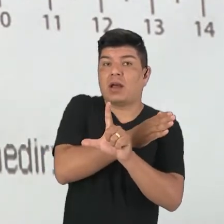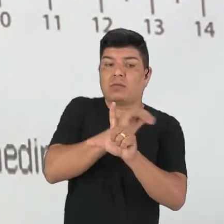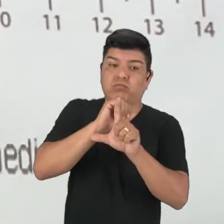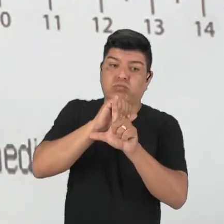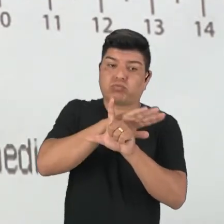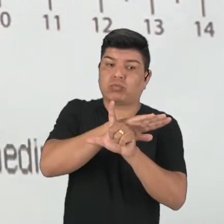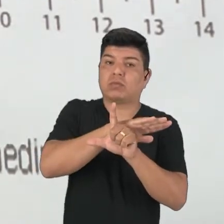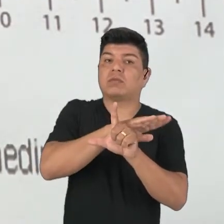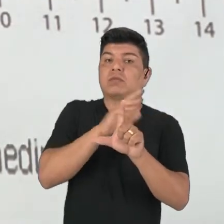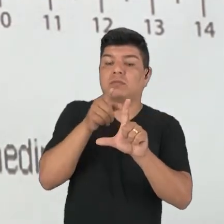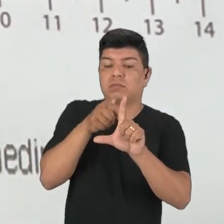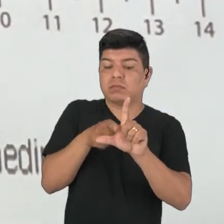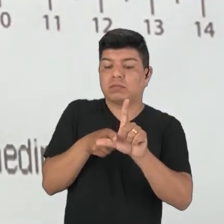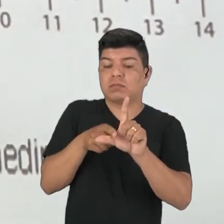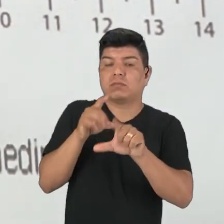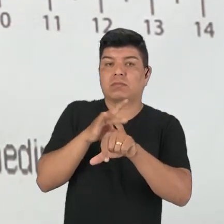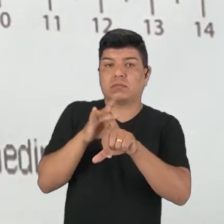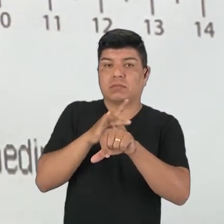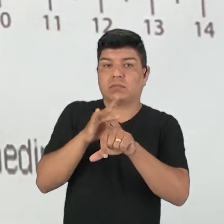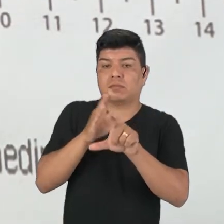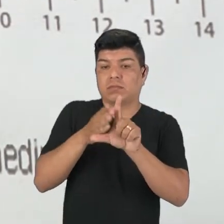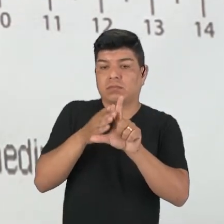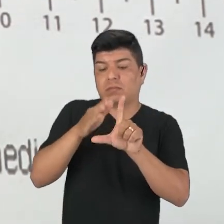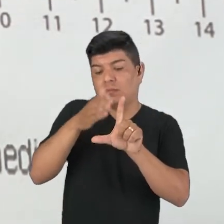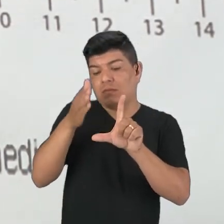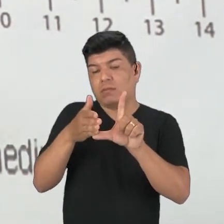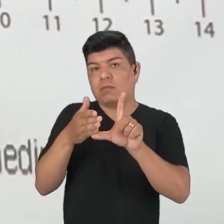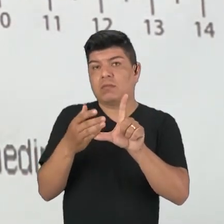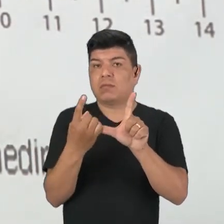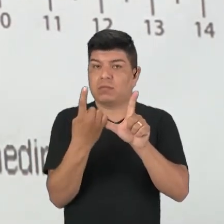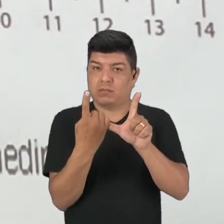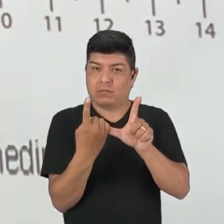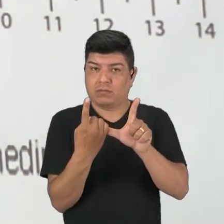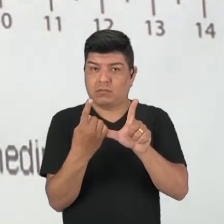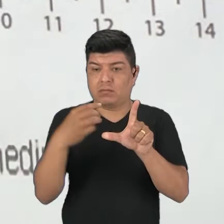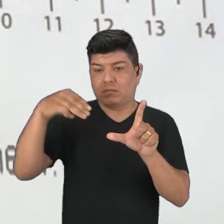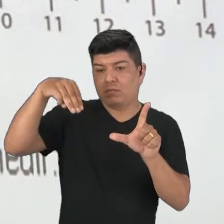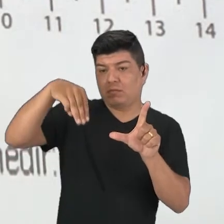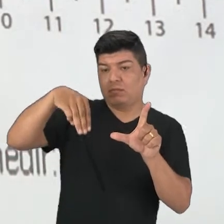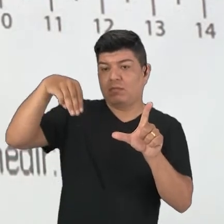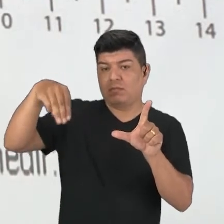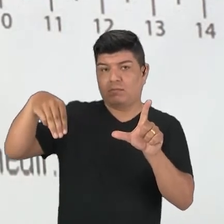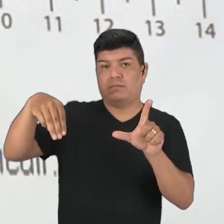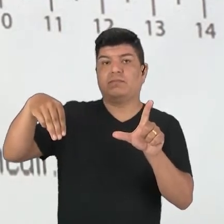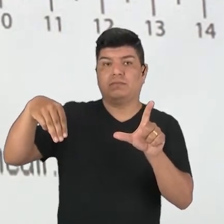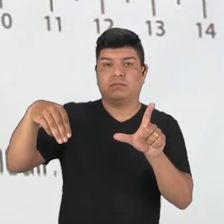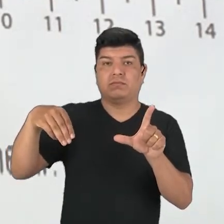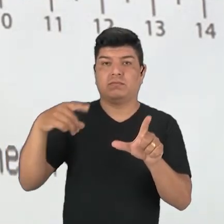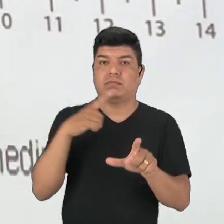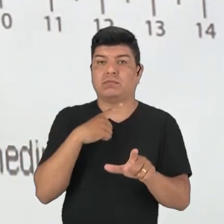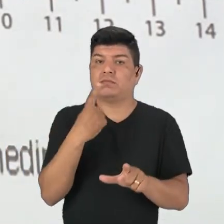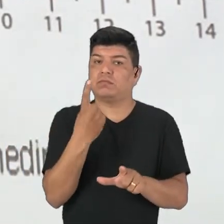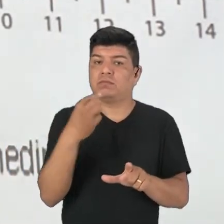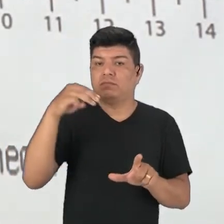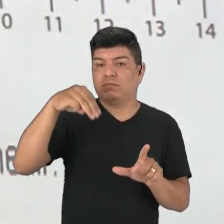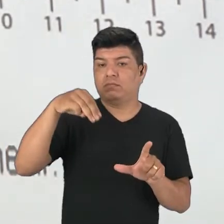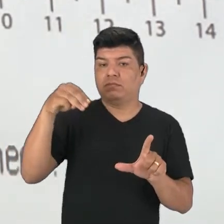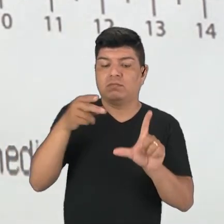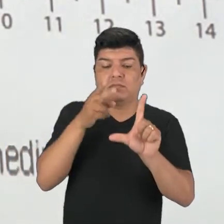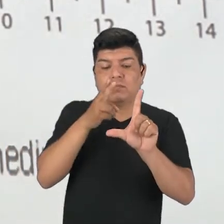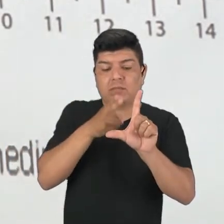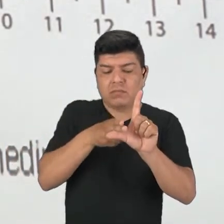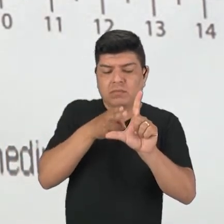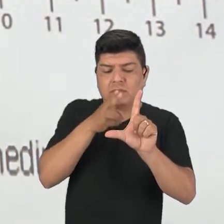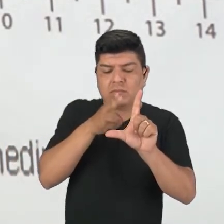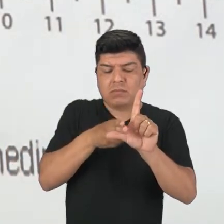Do primeiro tracinho preto até o próximo é 1 milímetro. Eu tenho 1 milímetro. Então, cada tracinho desse aqui,